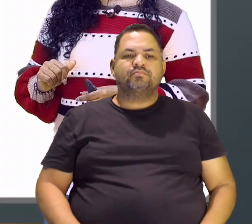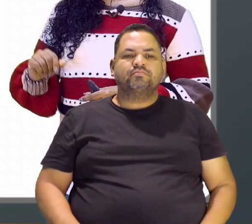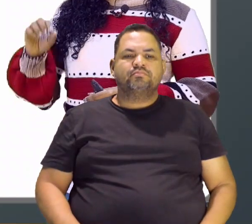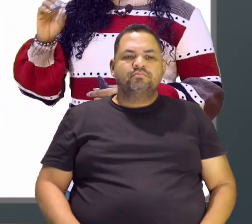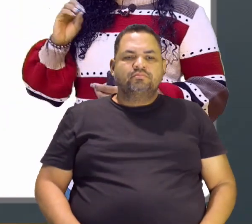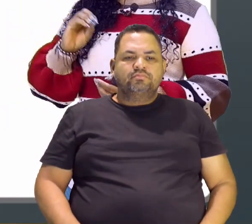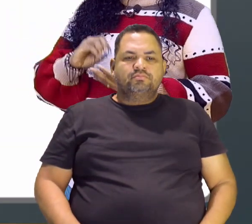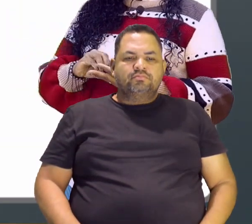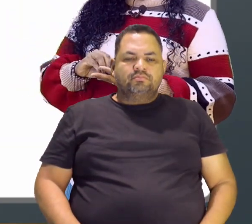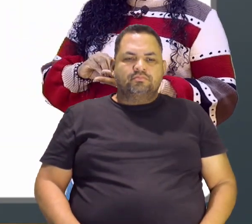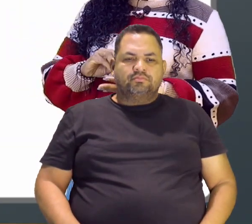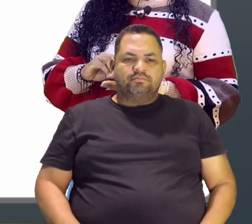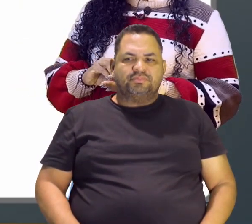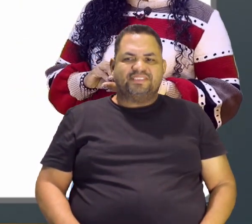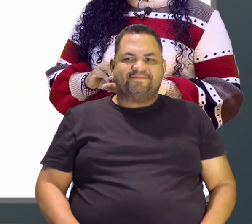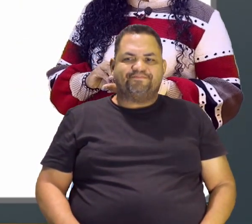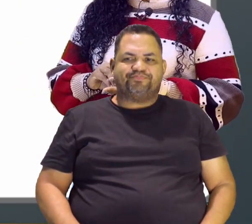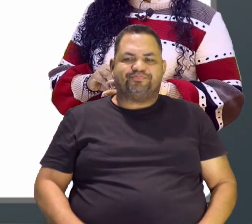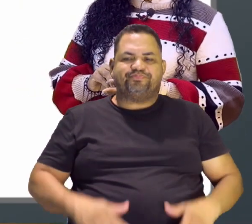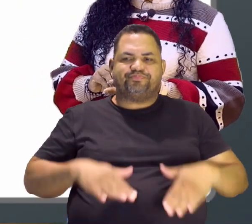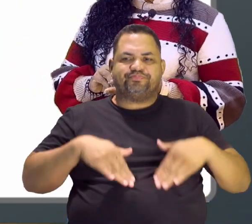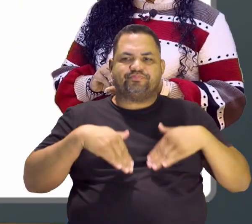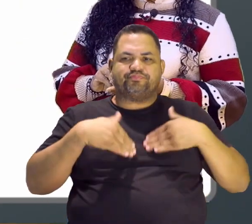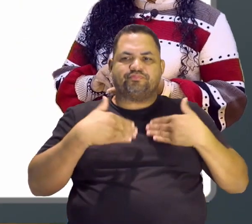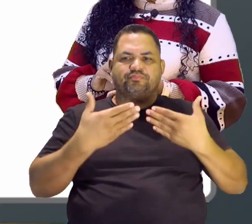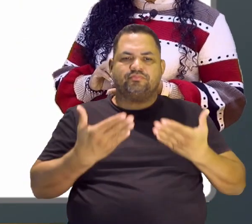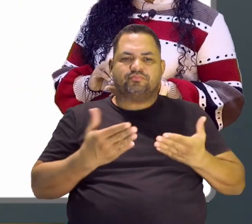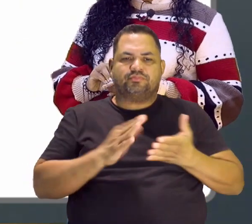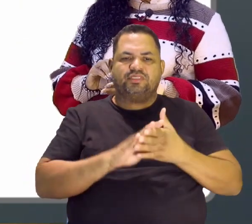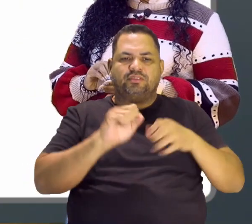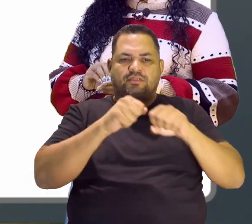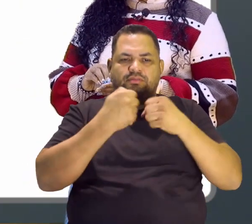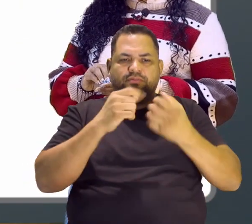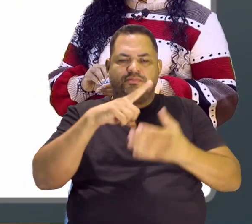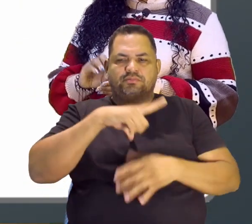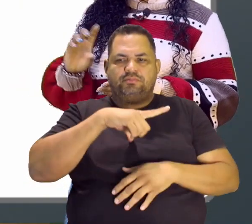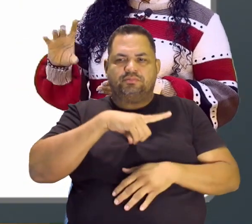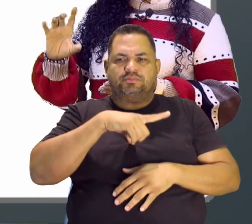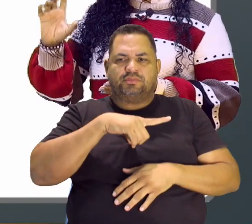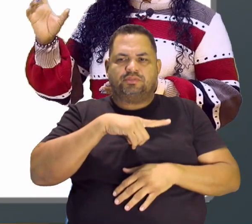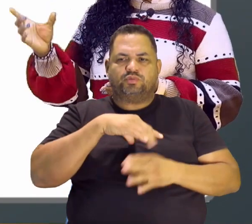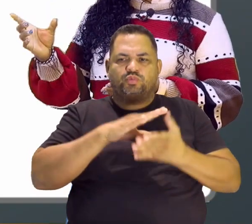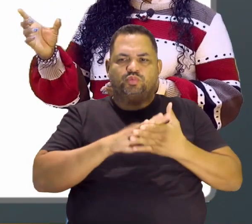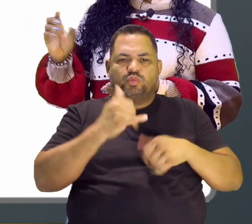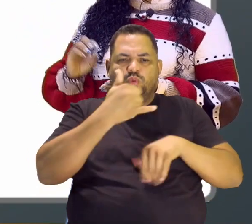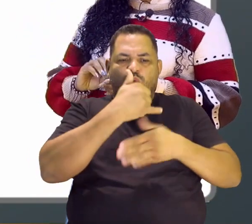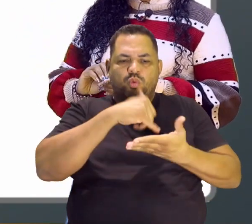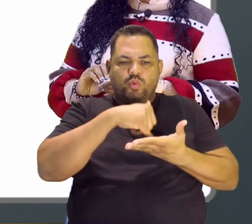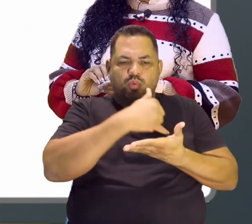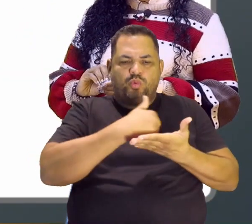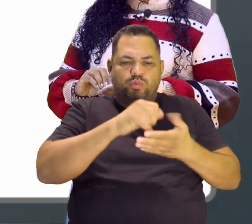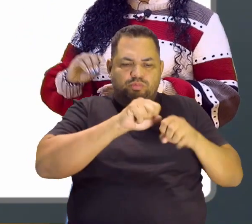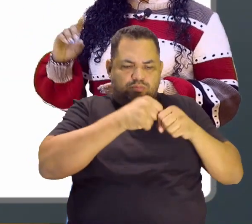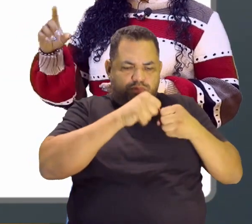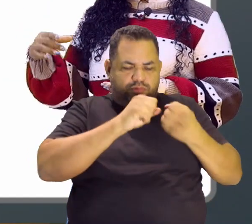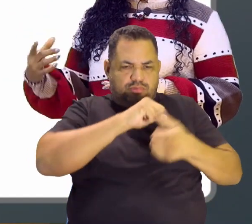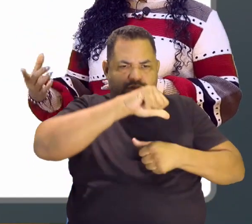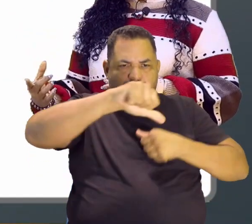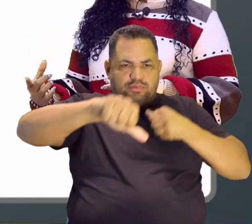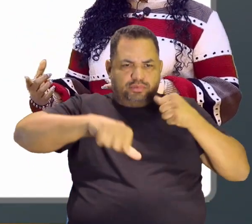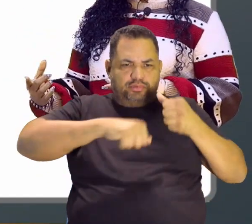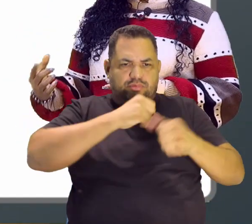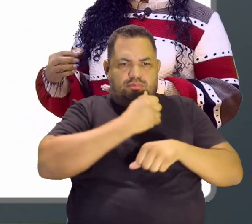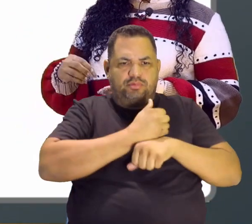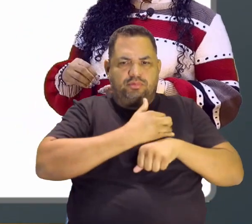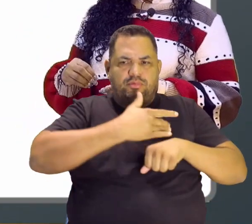Continuando. Quando fazemos essas quebras, nas gorduras, quando ela se quebra, ela se transforma em